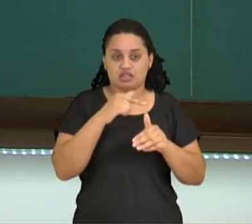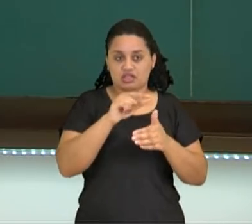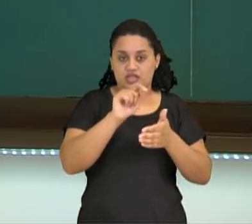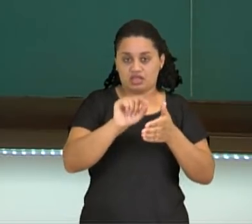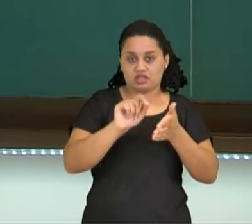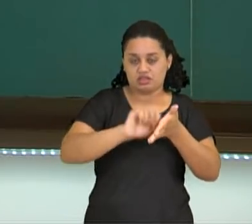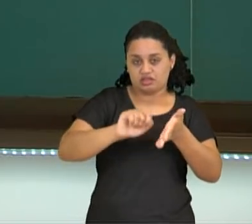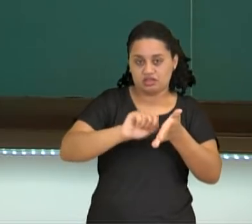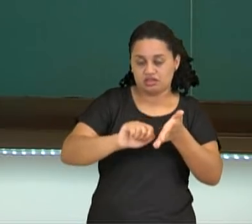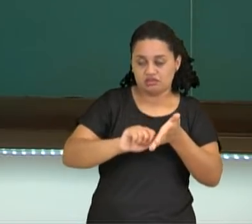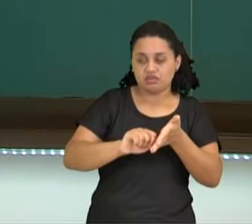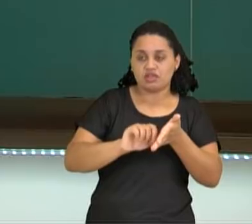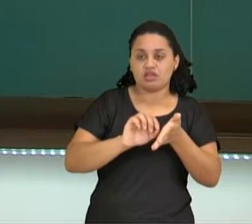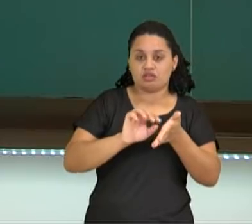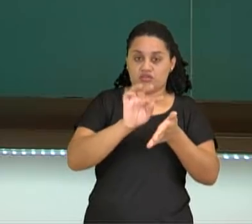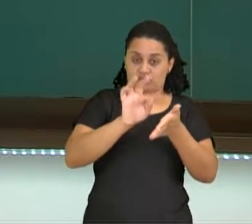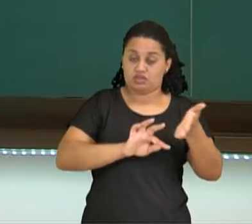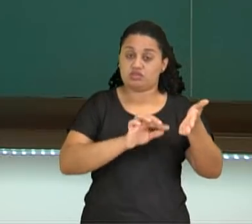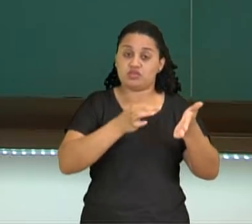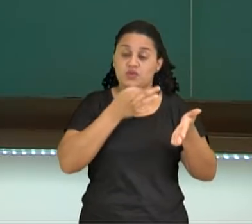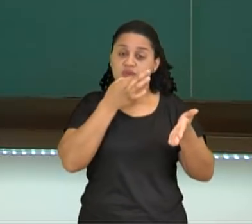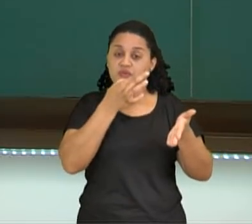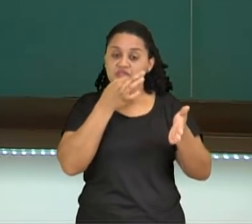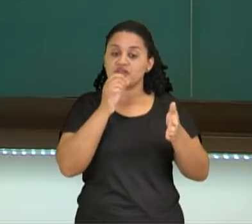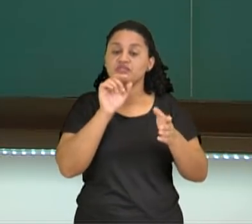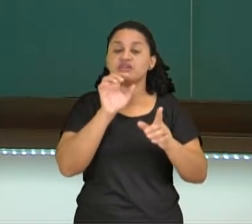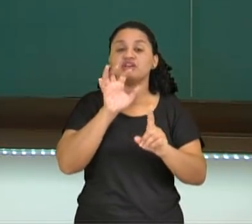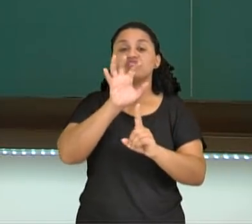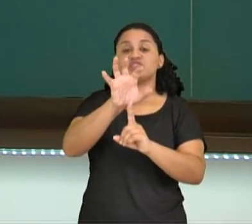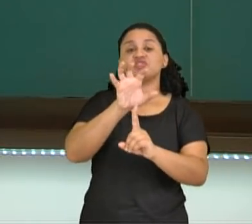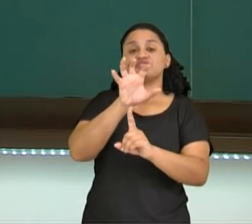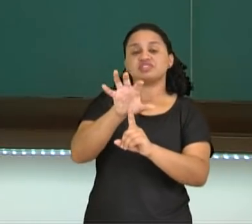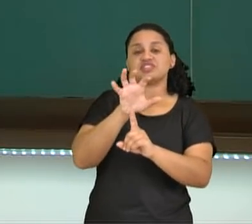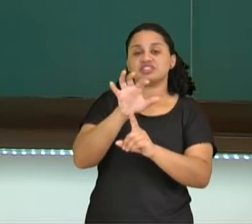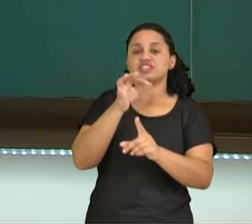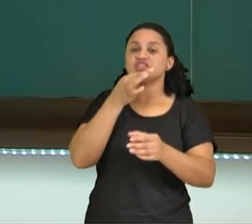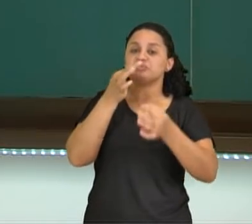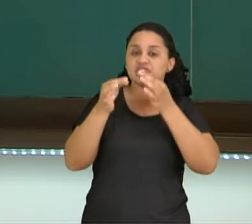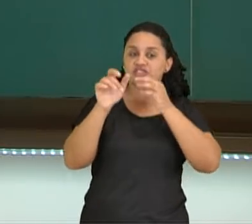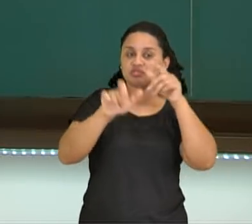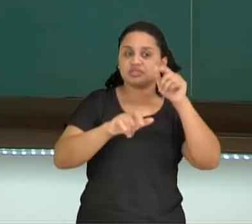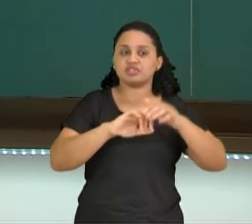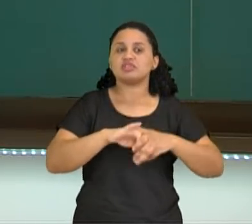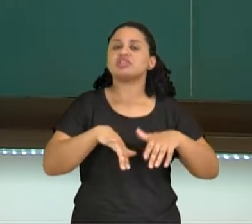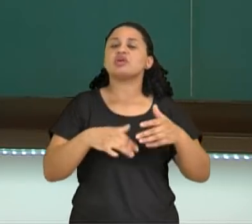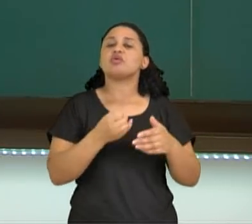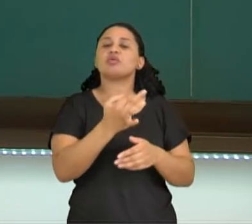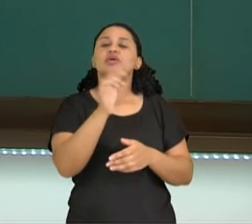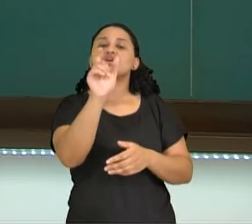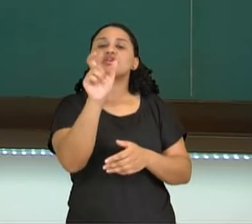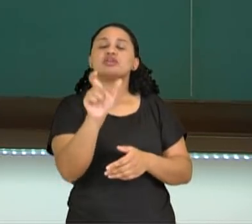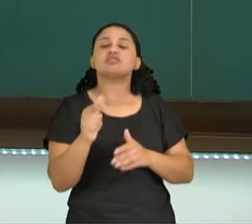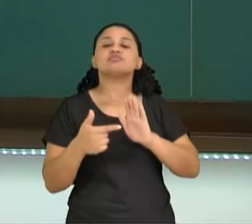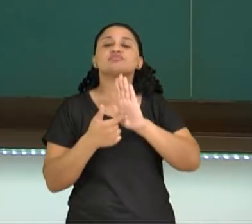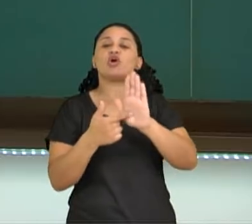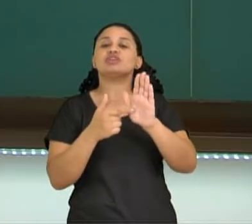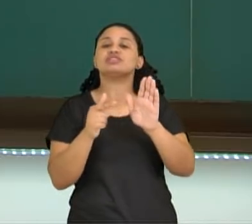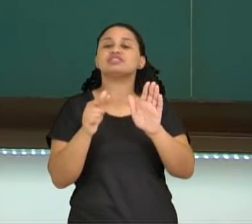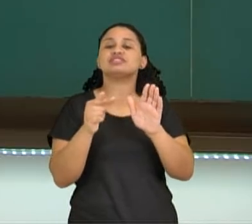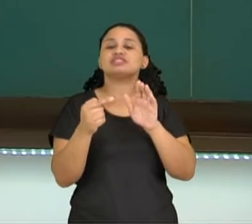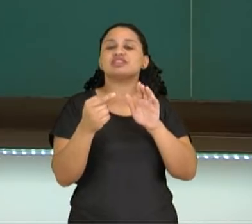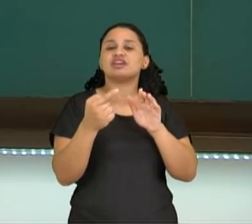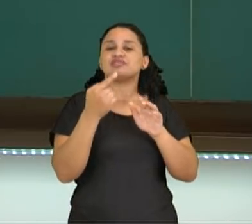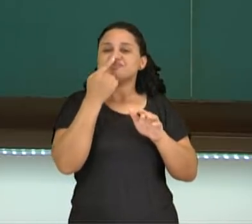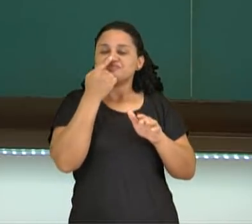o texto de opinião, ele tenta influenciar a opinião das pessoas. Então, que palavras que marcam essa aproximação